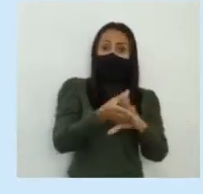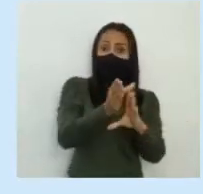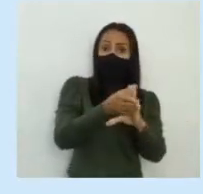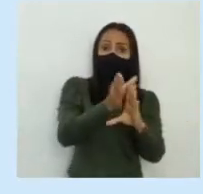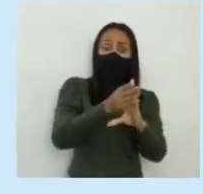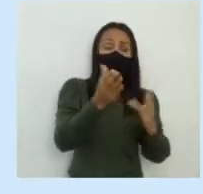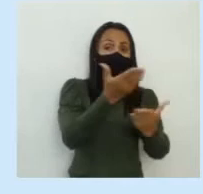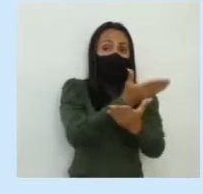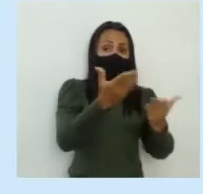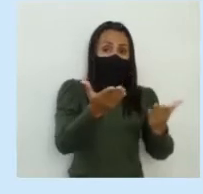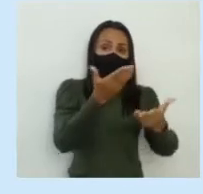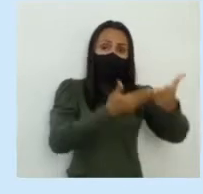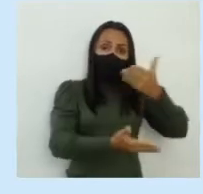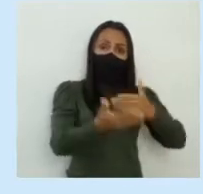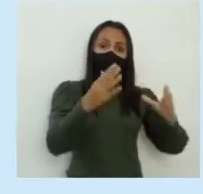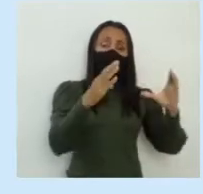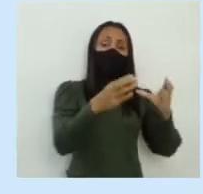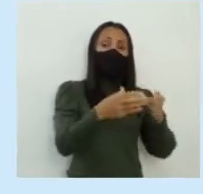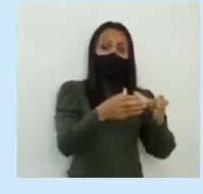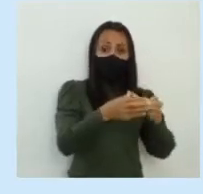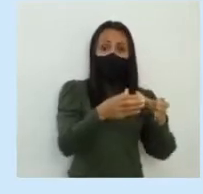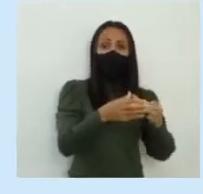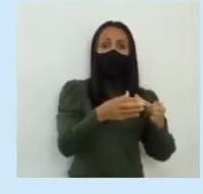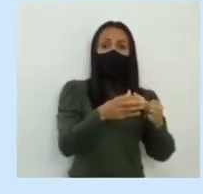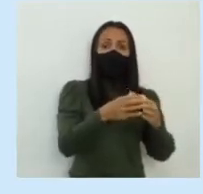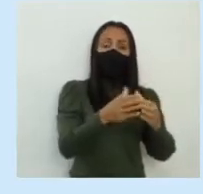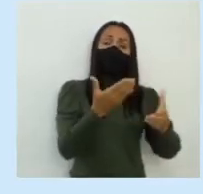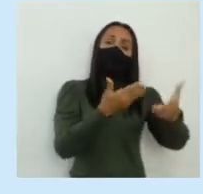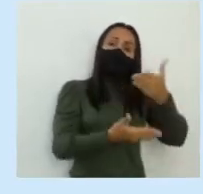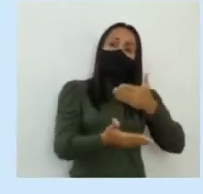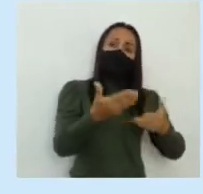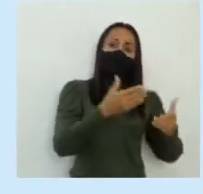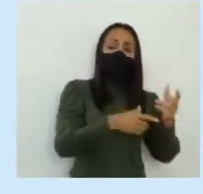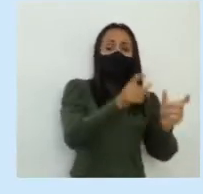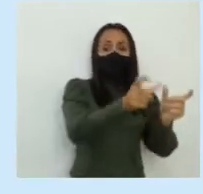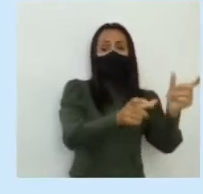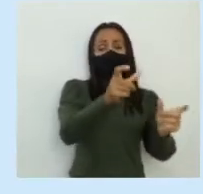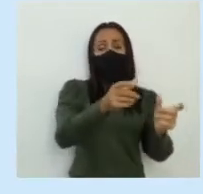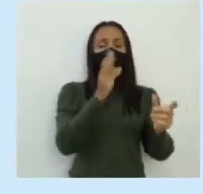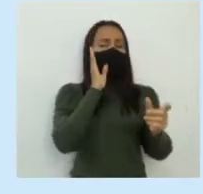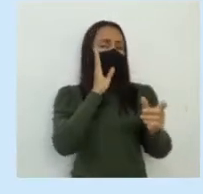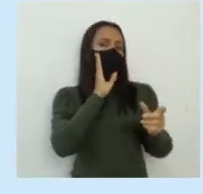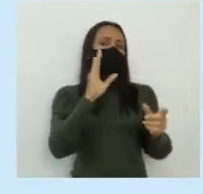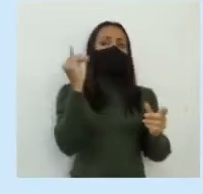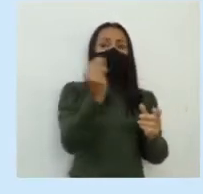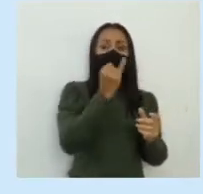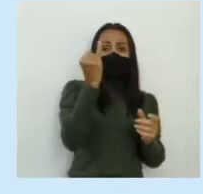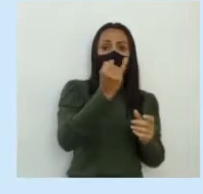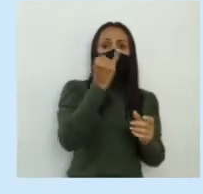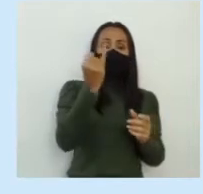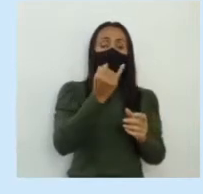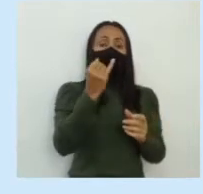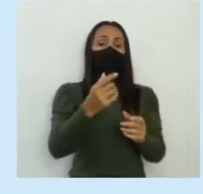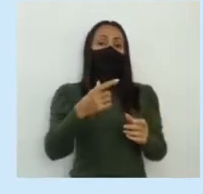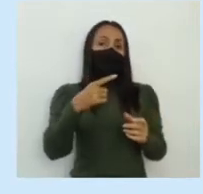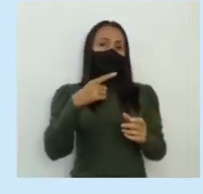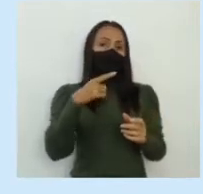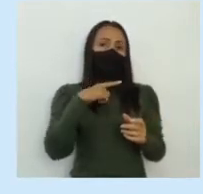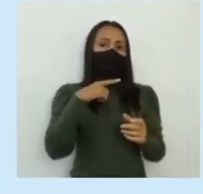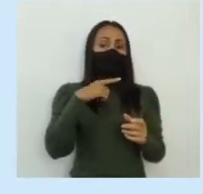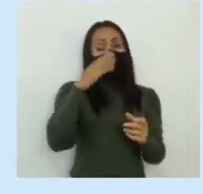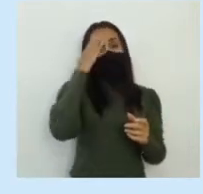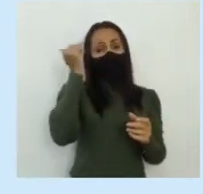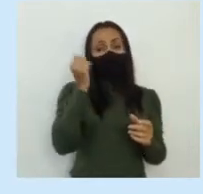com equipes, vão ajudar os bibliotecários, vão interagir com muita gente, então é legal, é importante vocês já terem um pouquinho dessa noção.